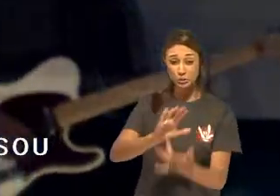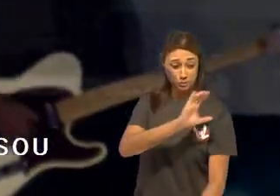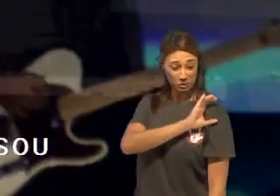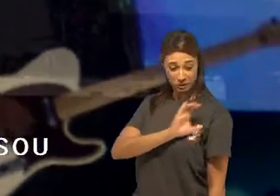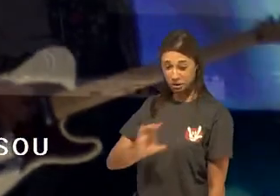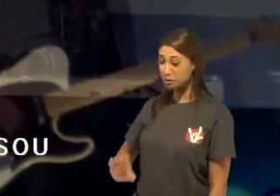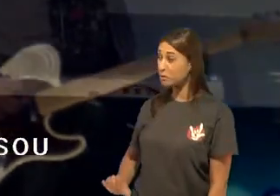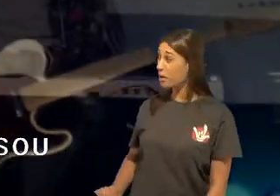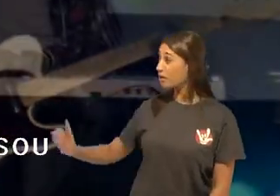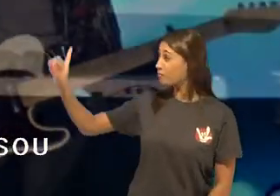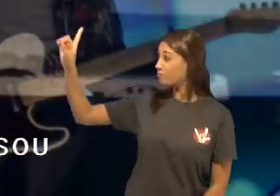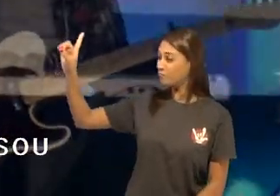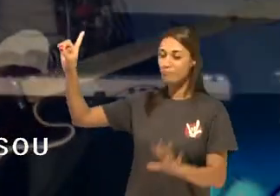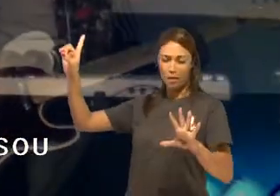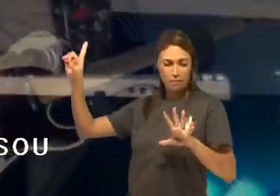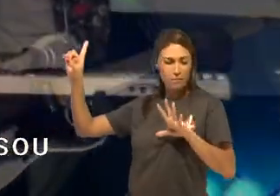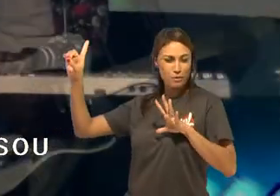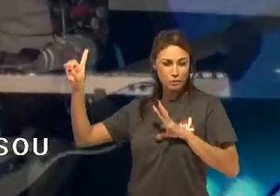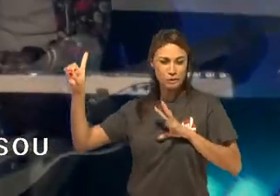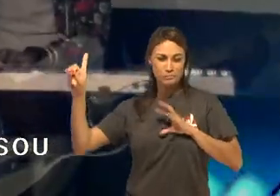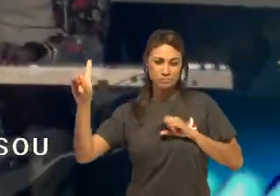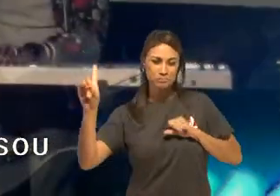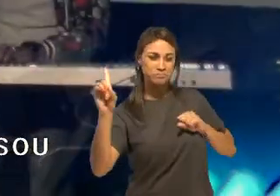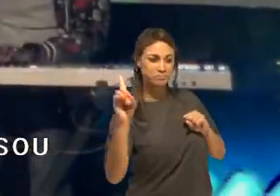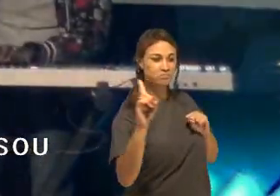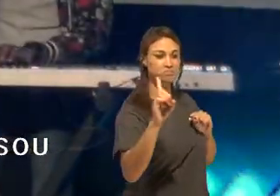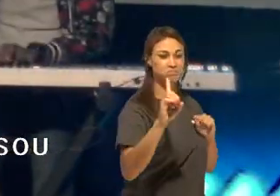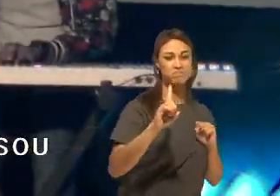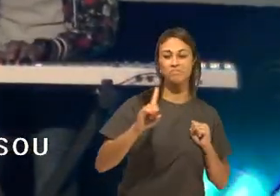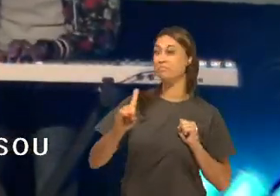Cristo em mim é o amor.